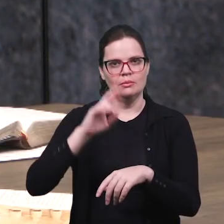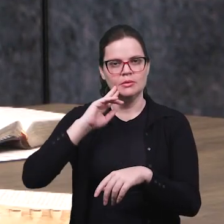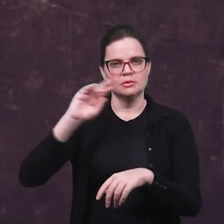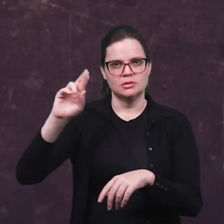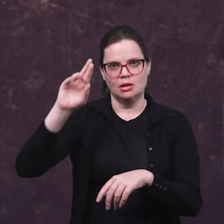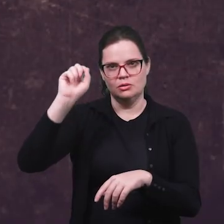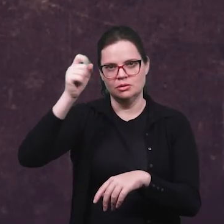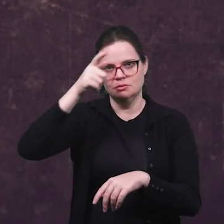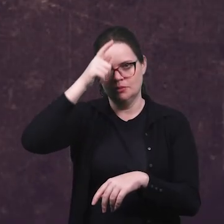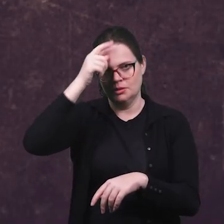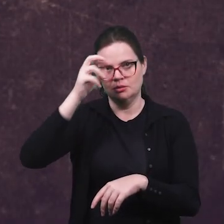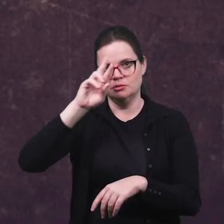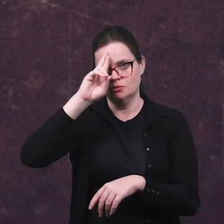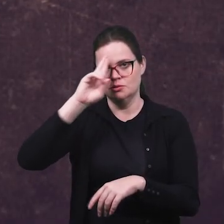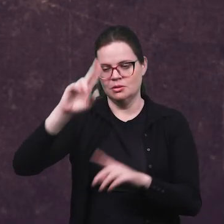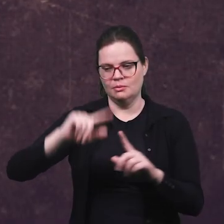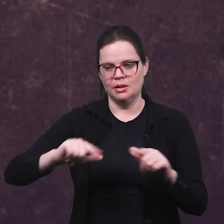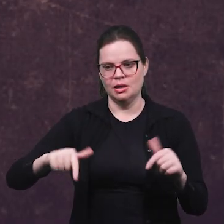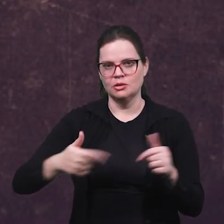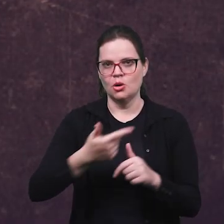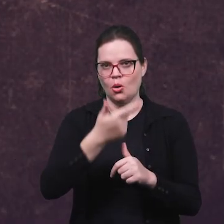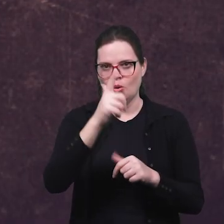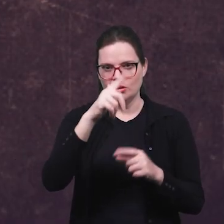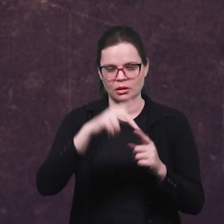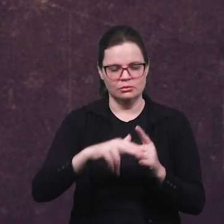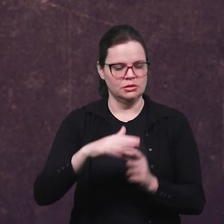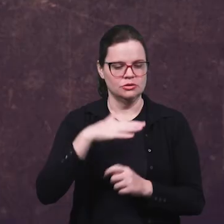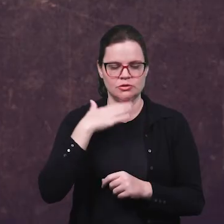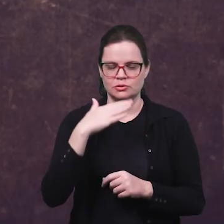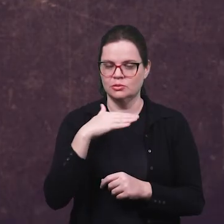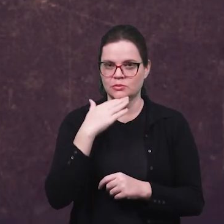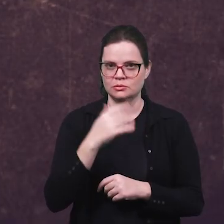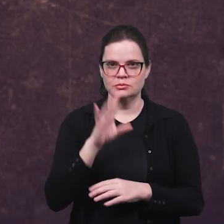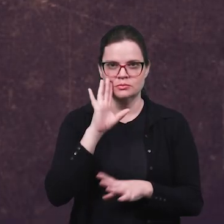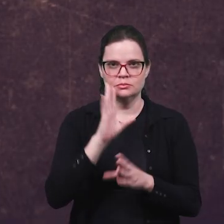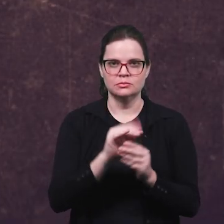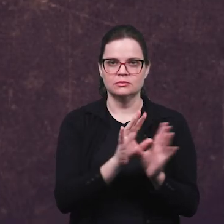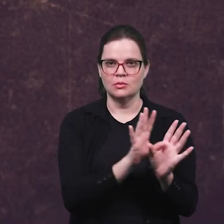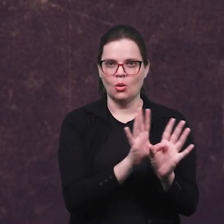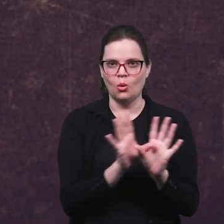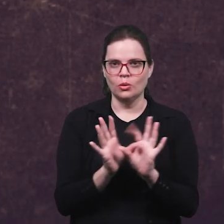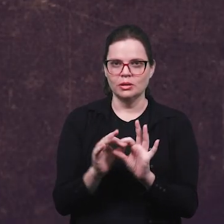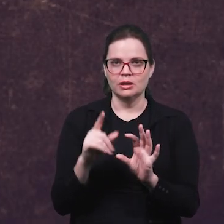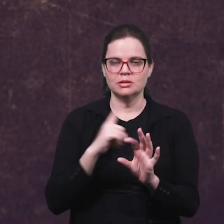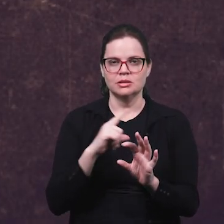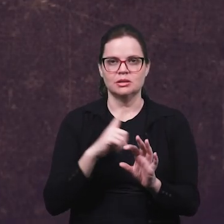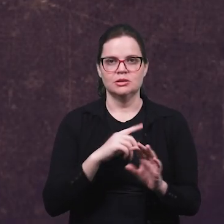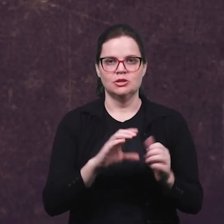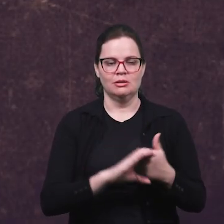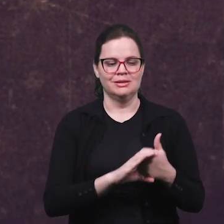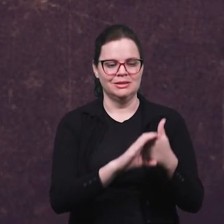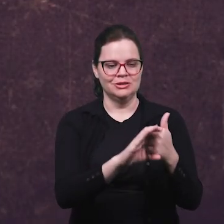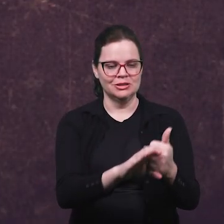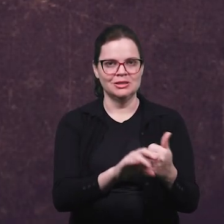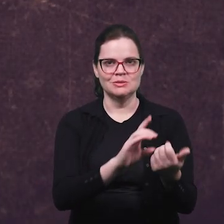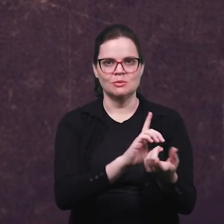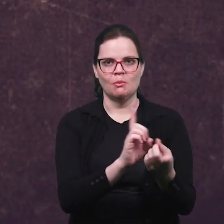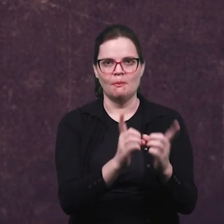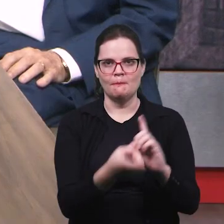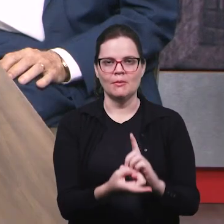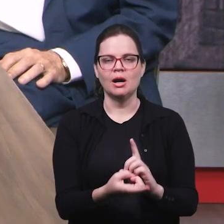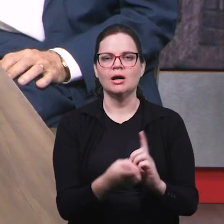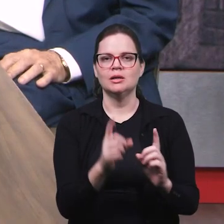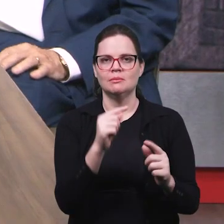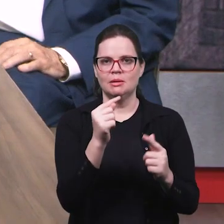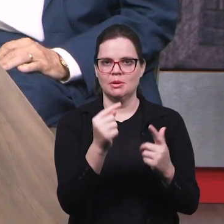nós. Operando Deus, quem impedirá, não é mesmo? Então, apesar daquele contexto, daquela distorção que havia em